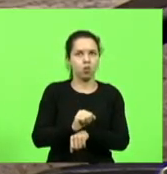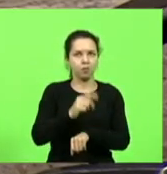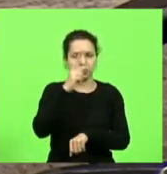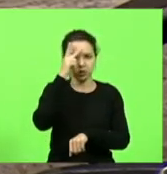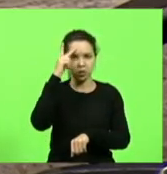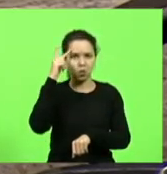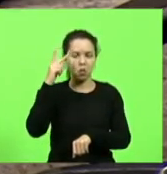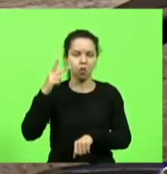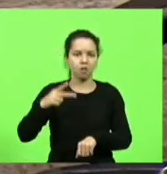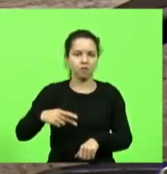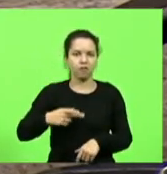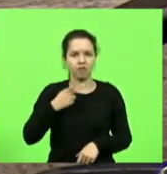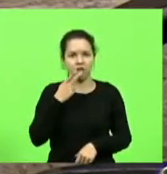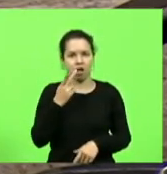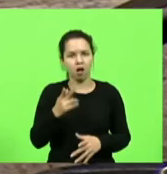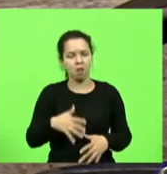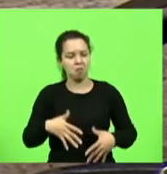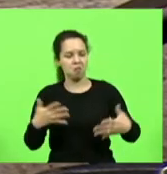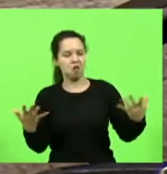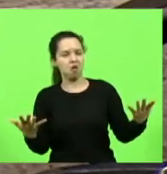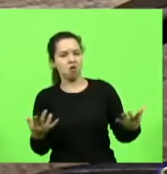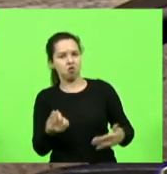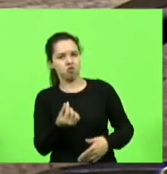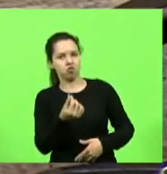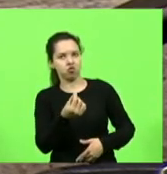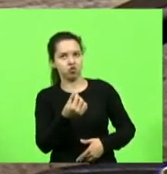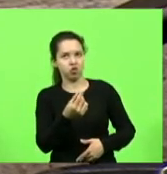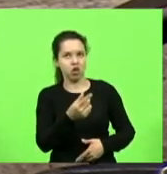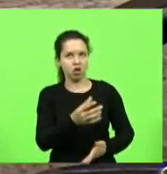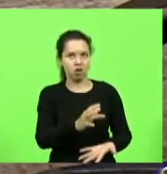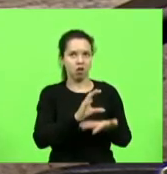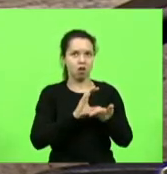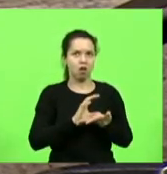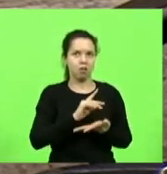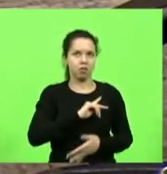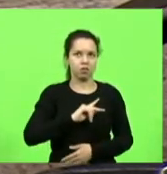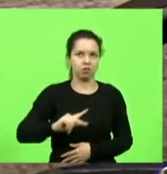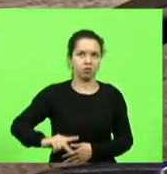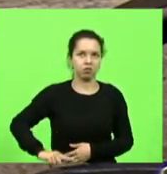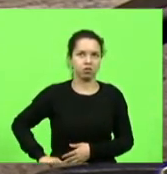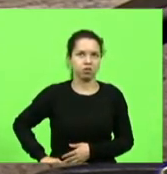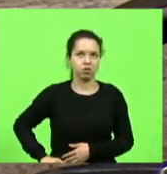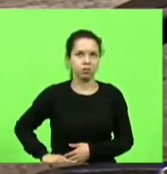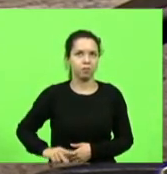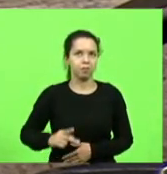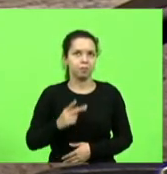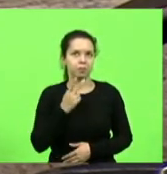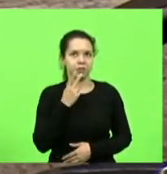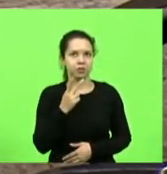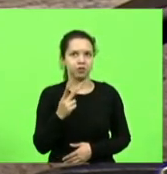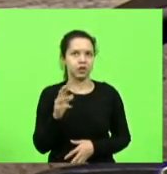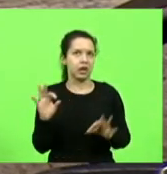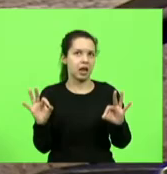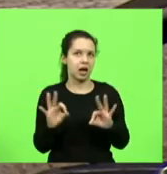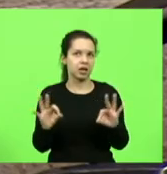Oh, mandando dinheiro para nós, presidente, pelo amor de Deus, o que é isso? Não vi.